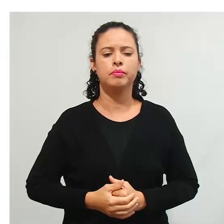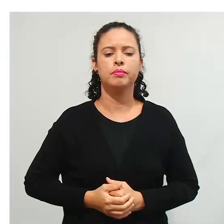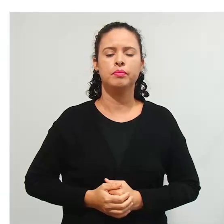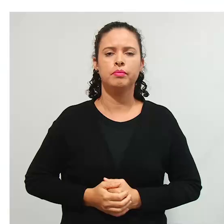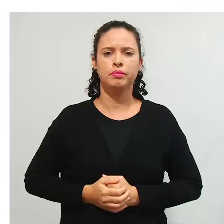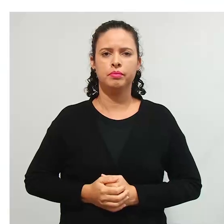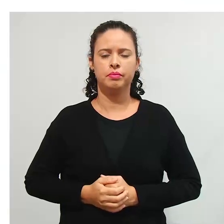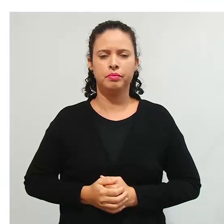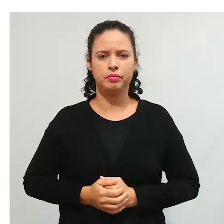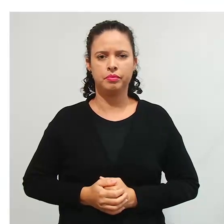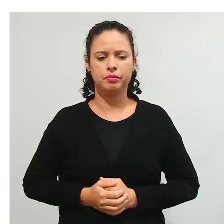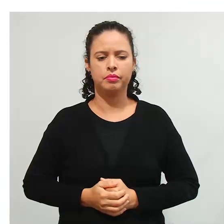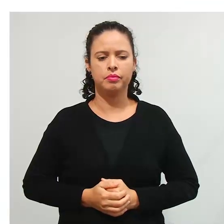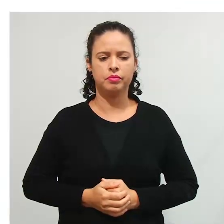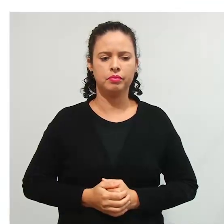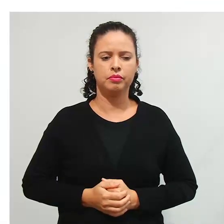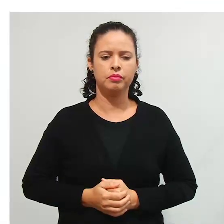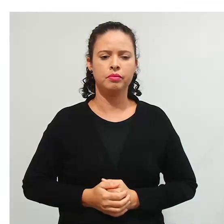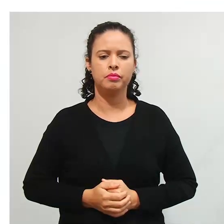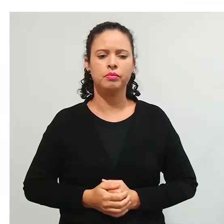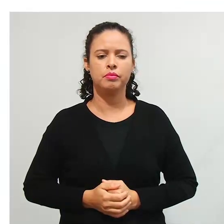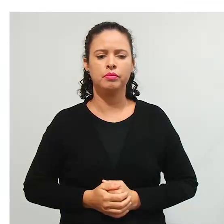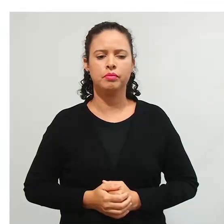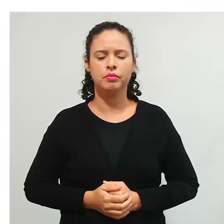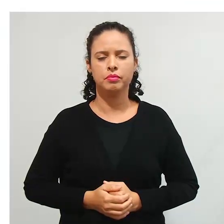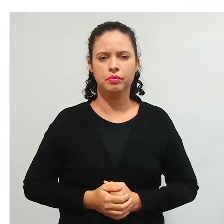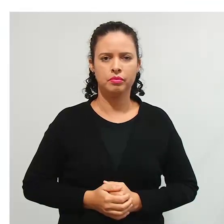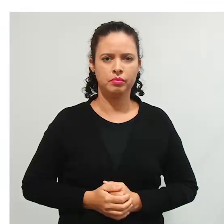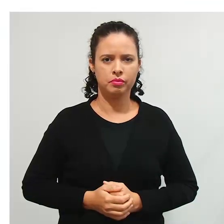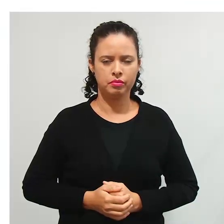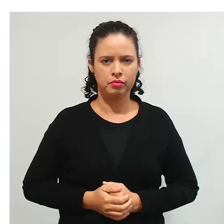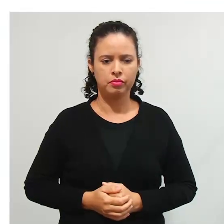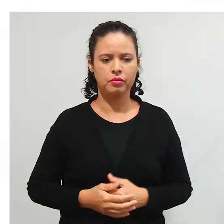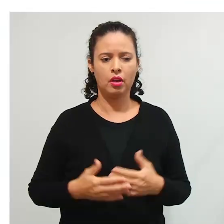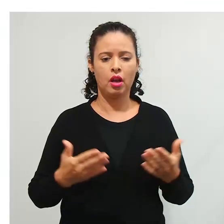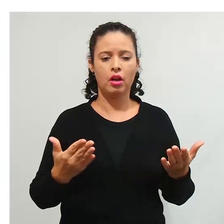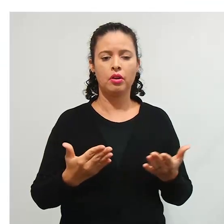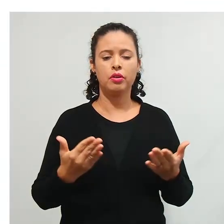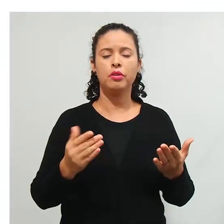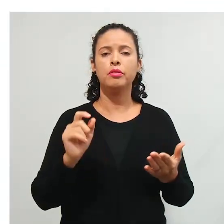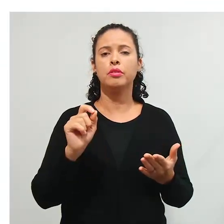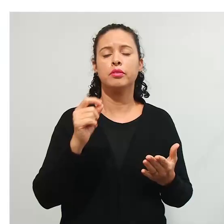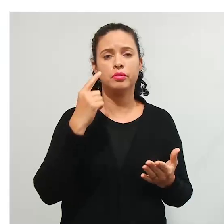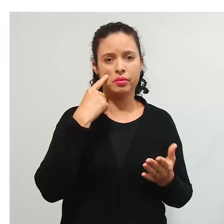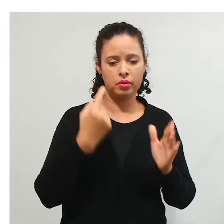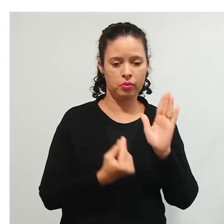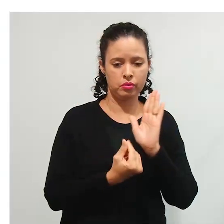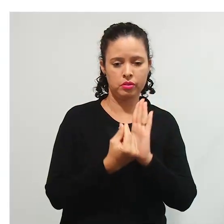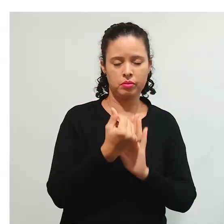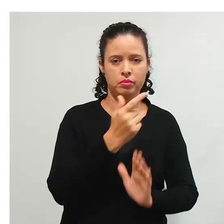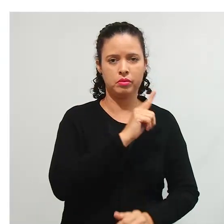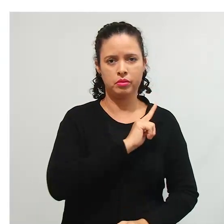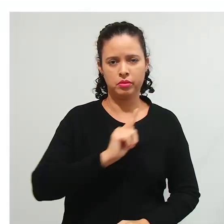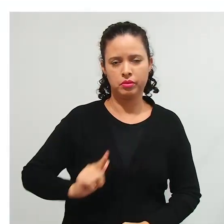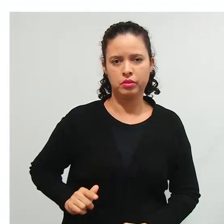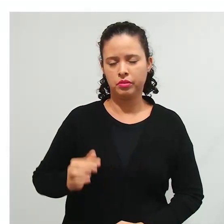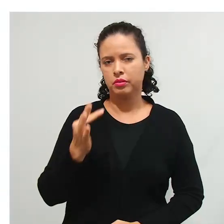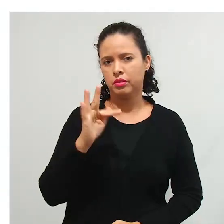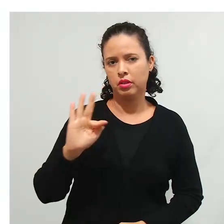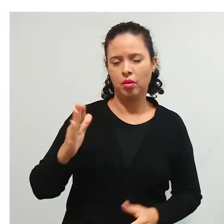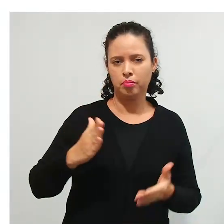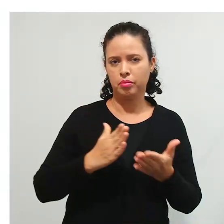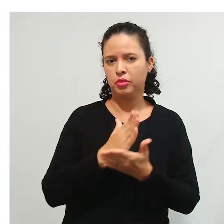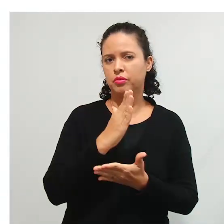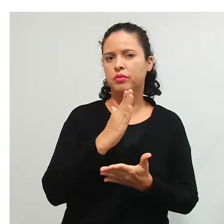Bom, descentralização de crédito. Então, vamos lá. O orçamento do governo federal